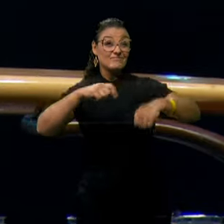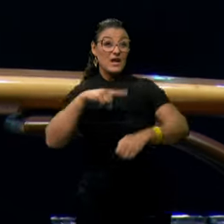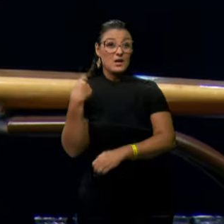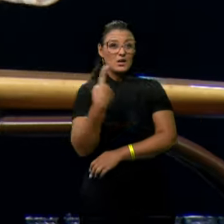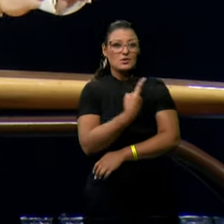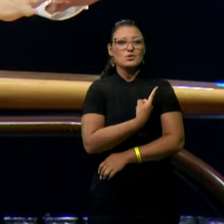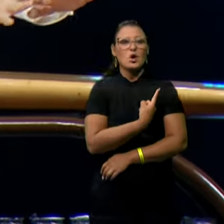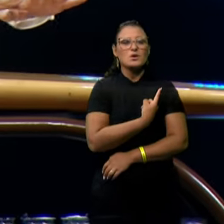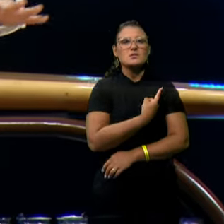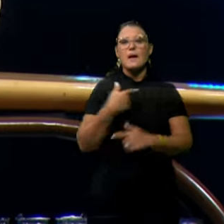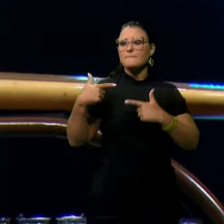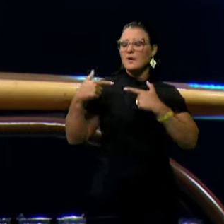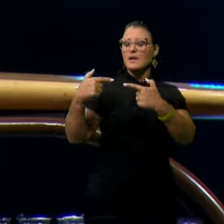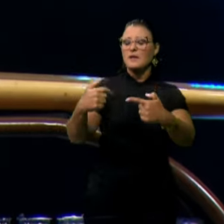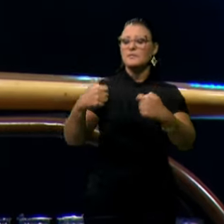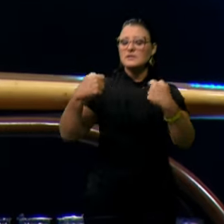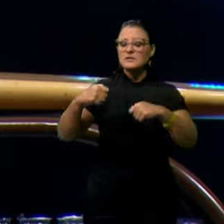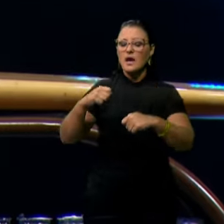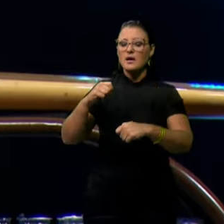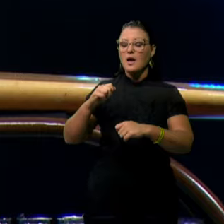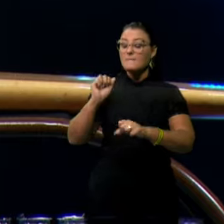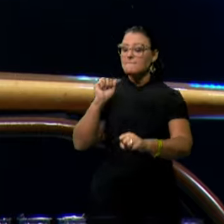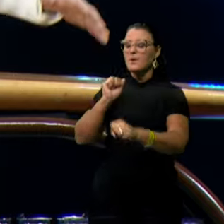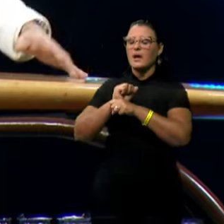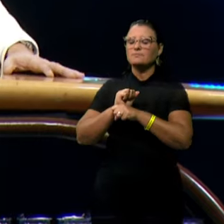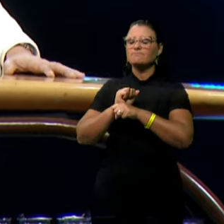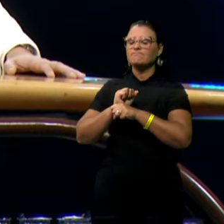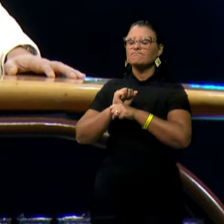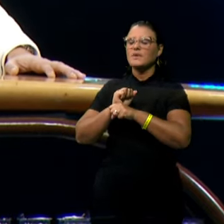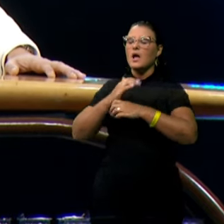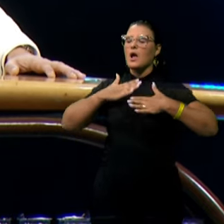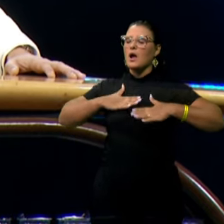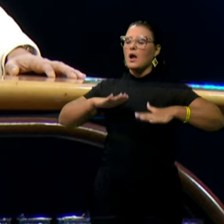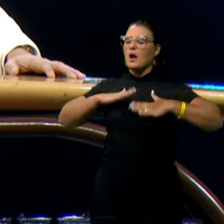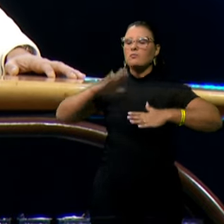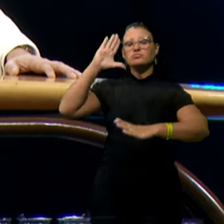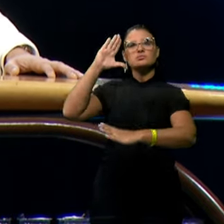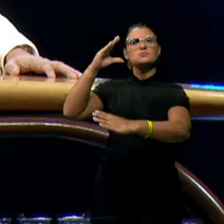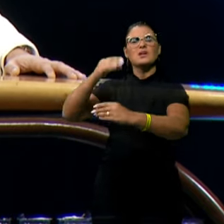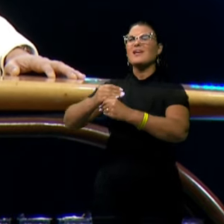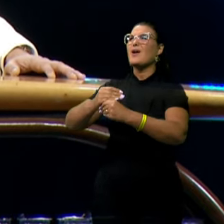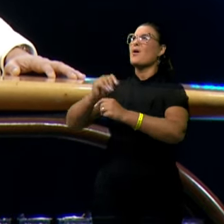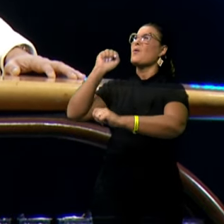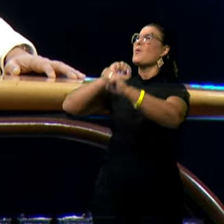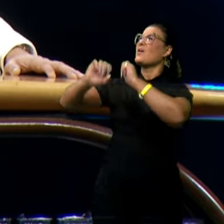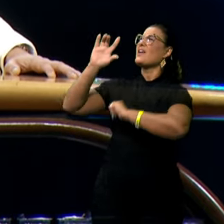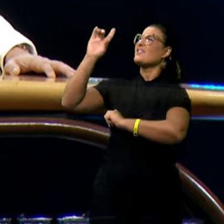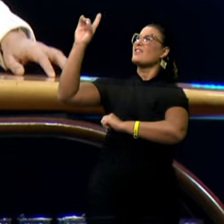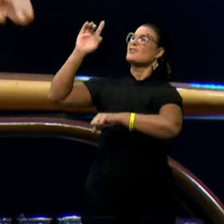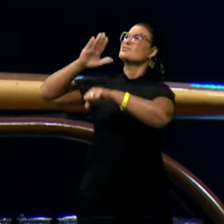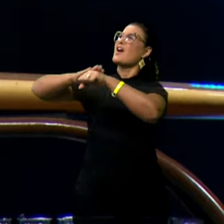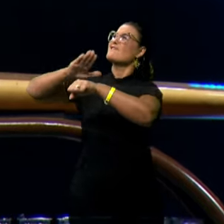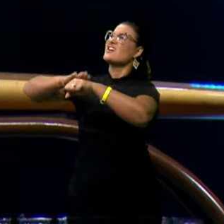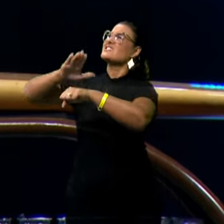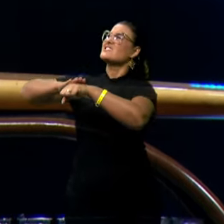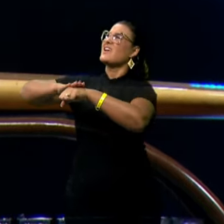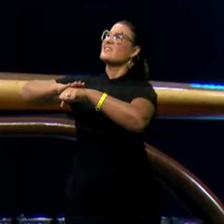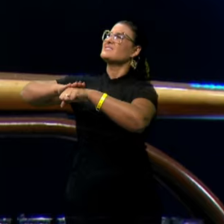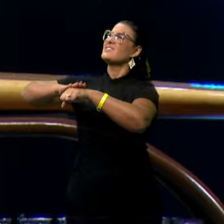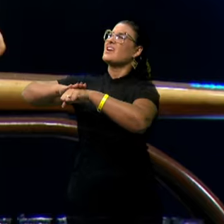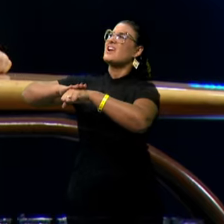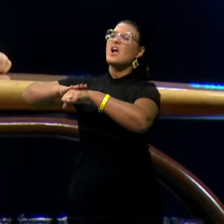que nós temos que parar as nossas batalhas entender o que Deus está fazendo no macro quando são as guerras que Deus está pelejando